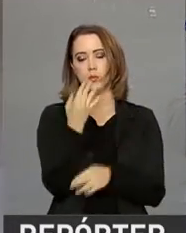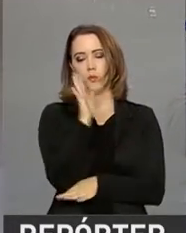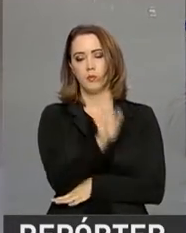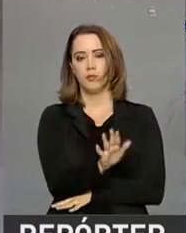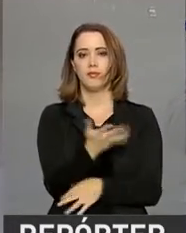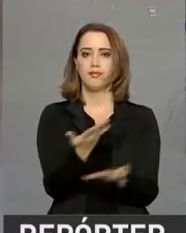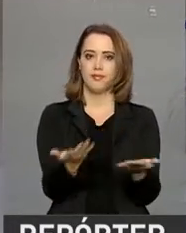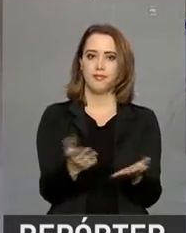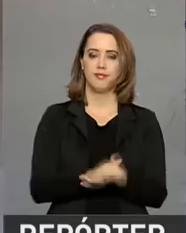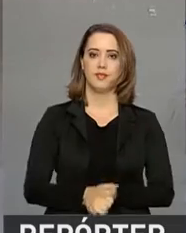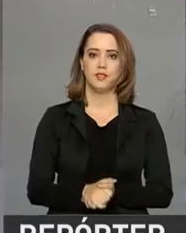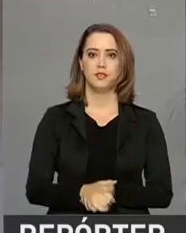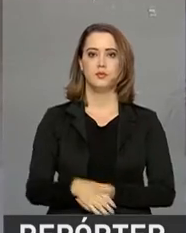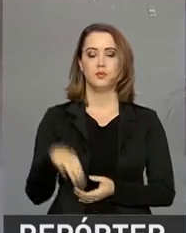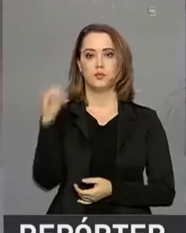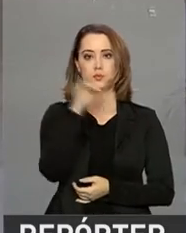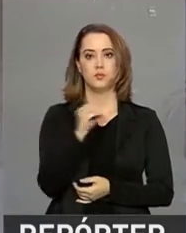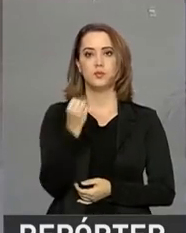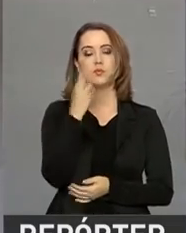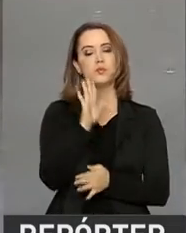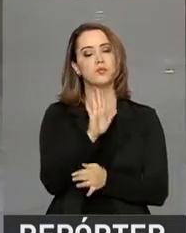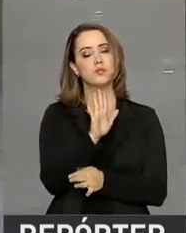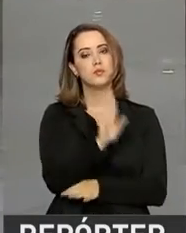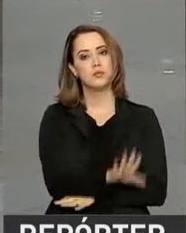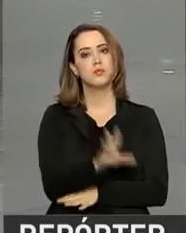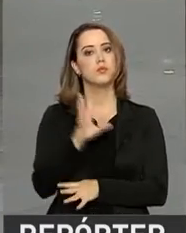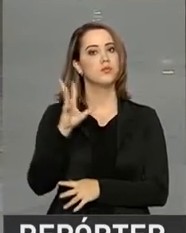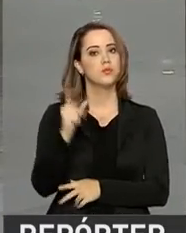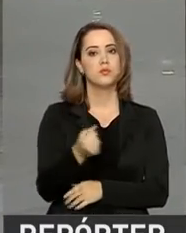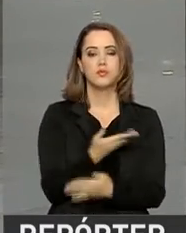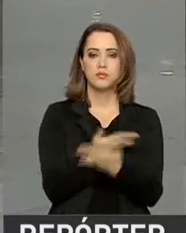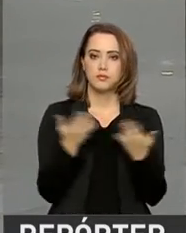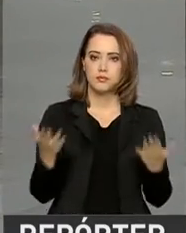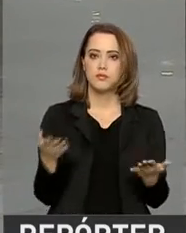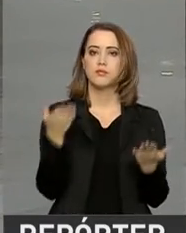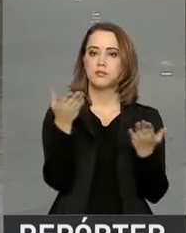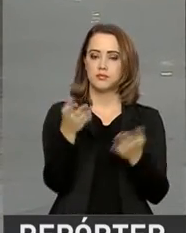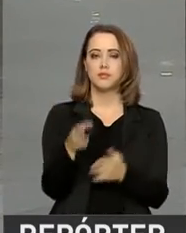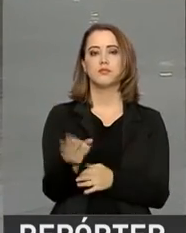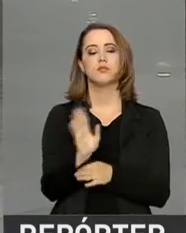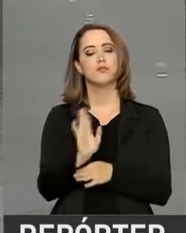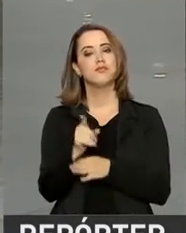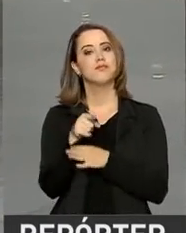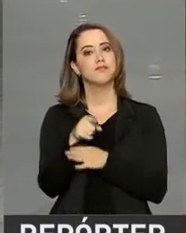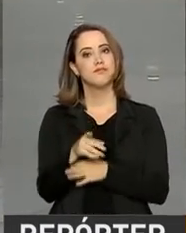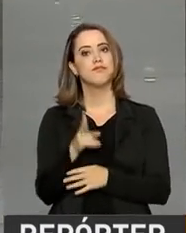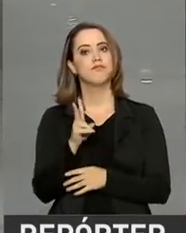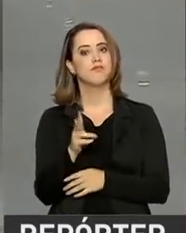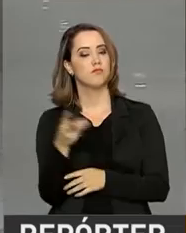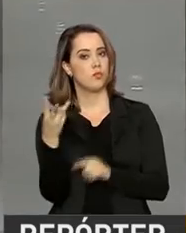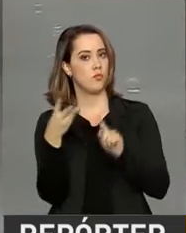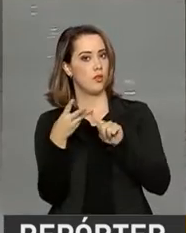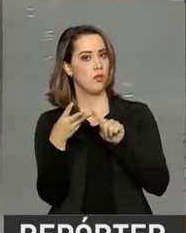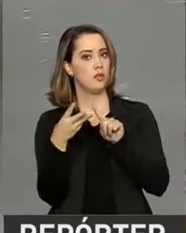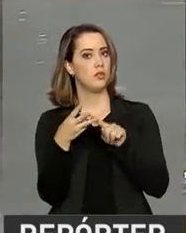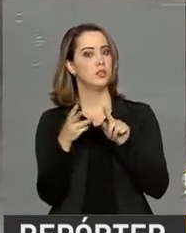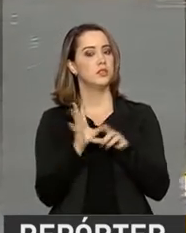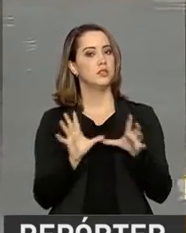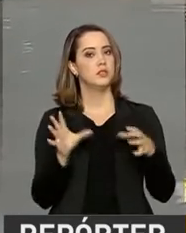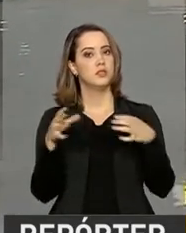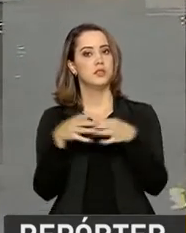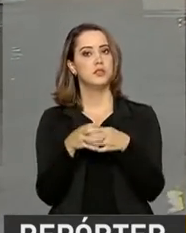tarde olá jaime boa tarde boa tarde a todos que nos assistem na tv nbr é o terceiro grupo setorial